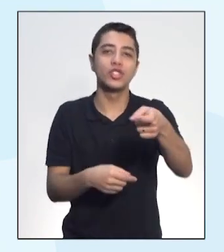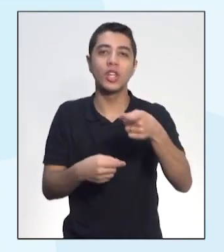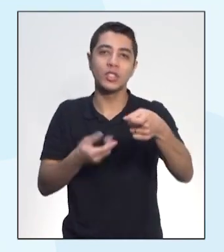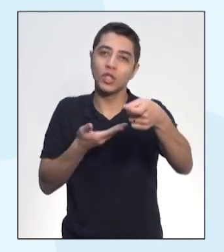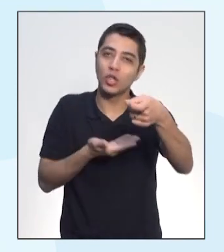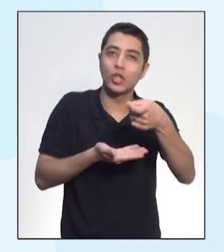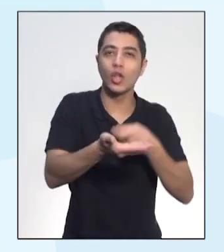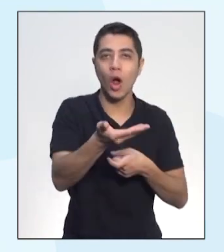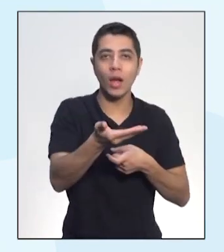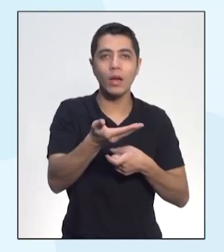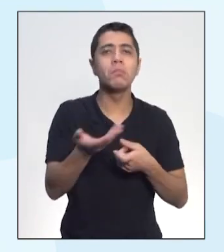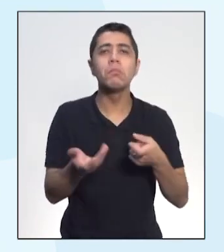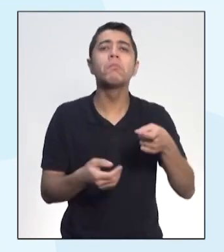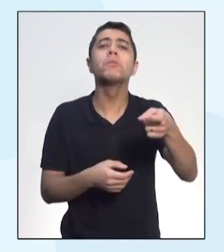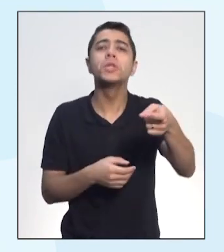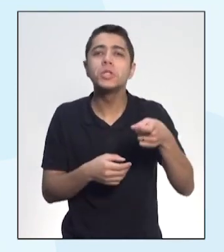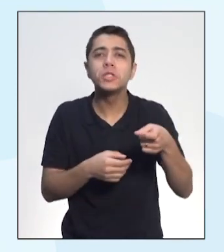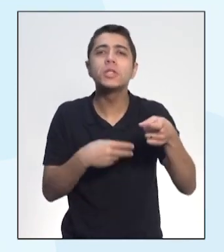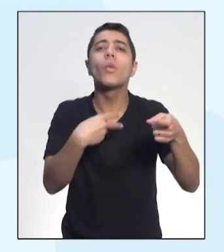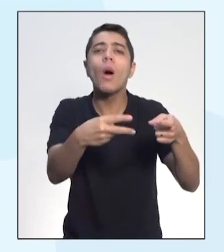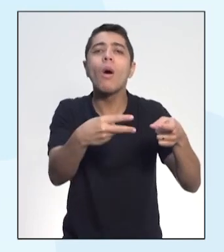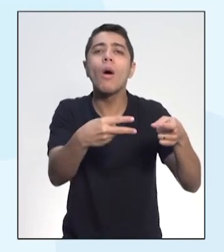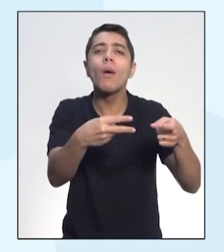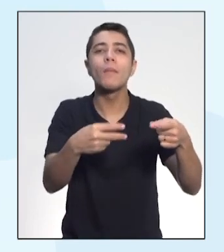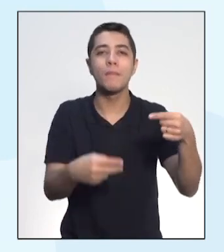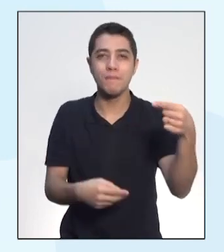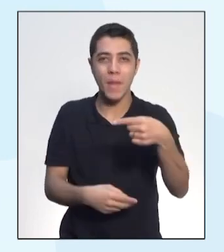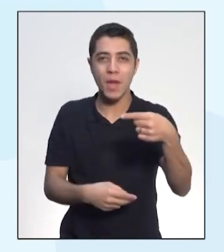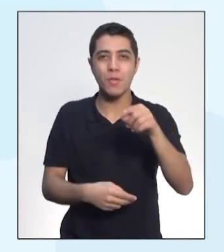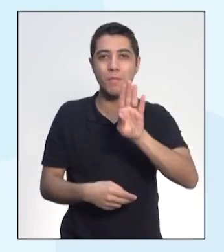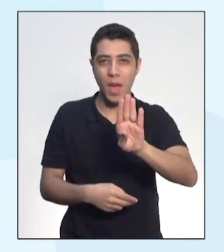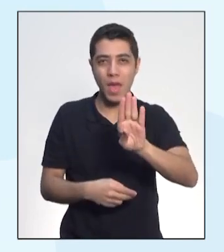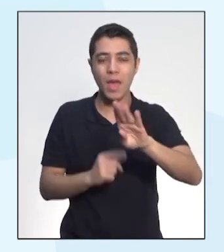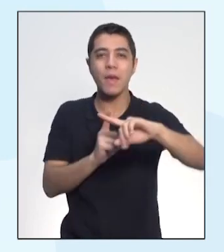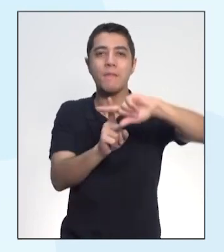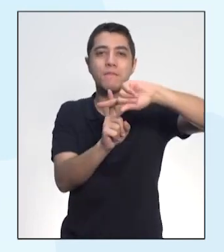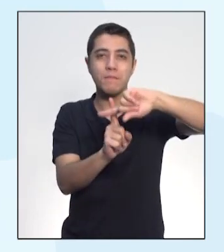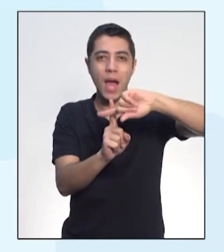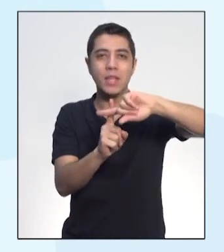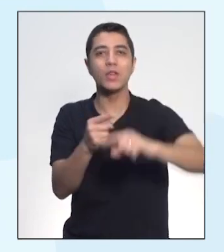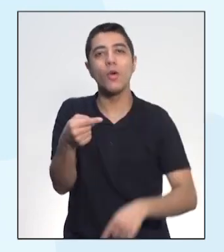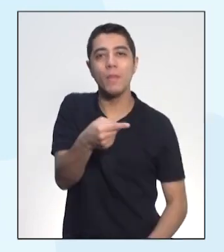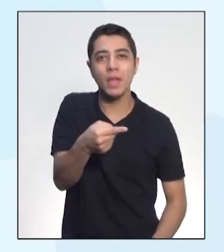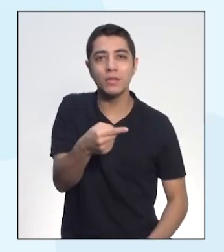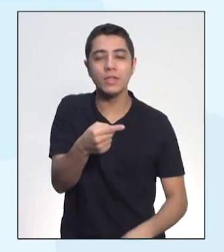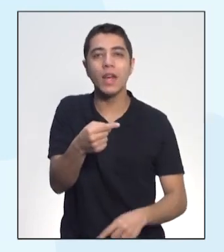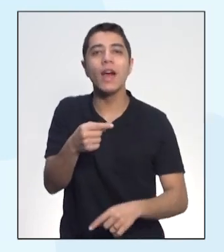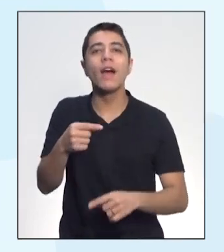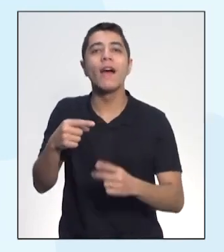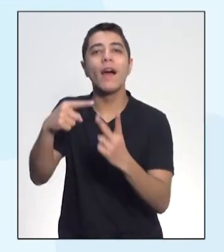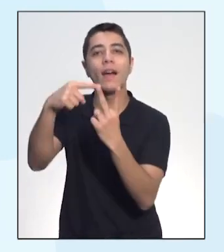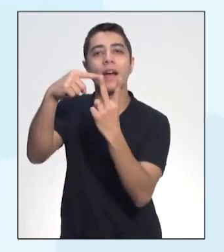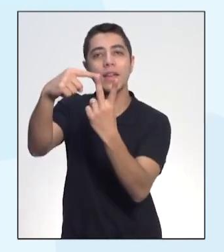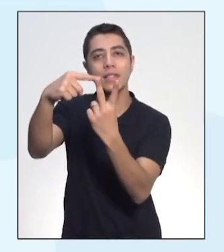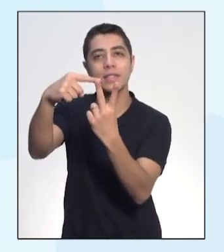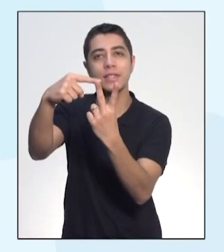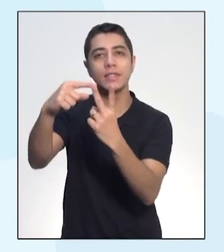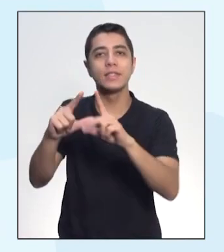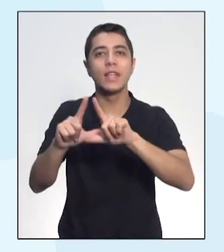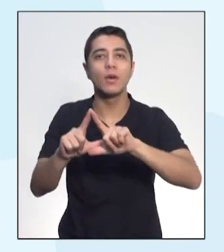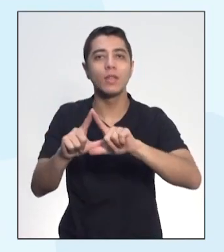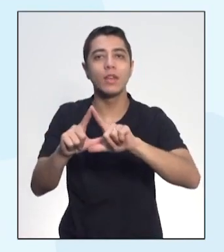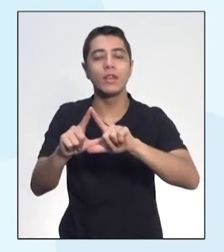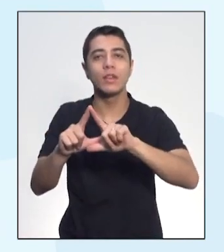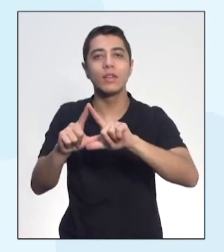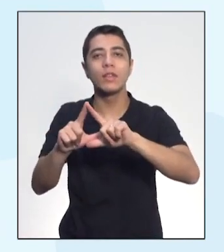igual menos b mais ou menos raiz quadrada de delta sobre 2a. Lembram disso? Bom,